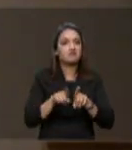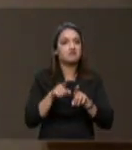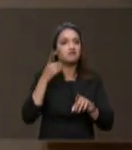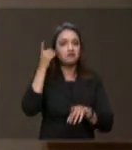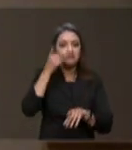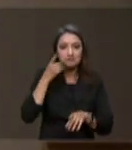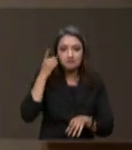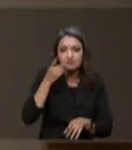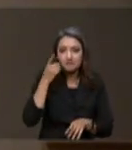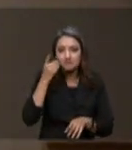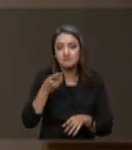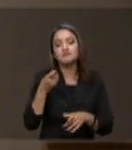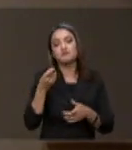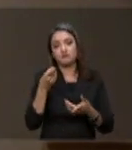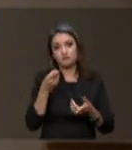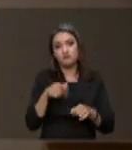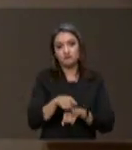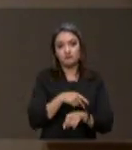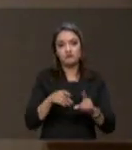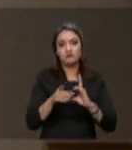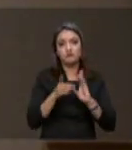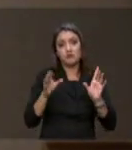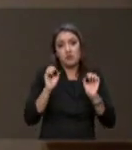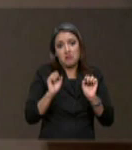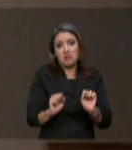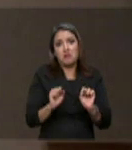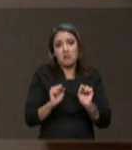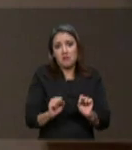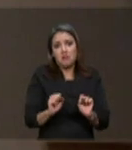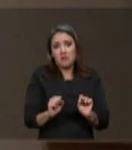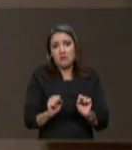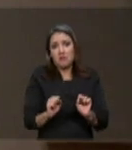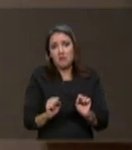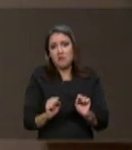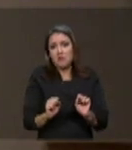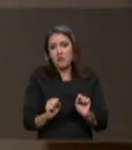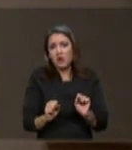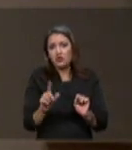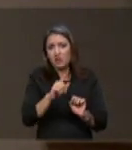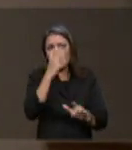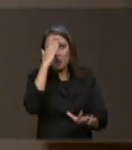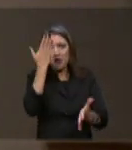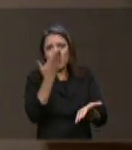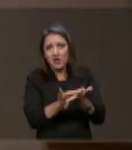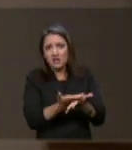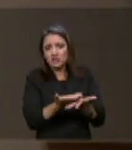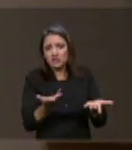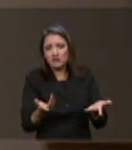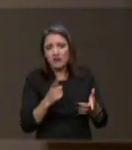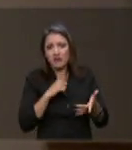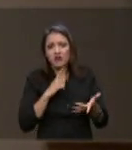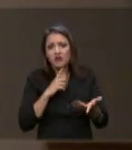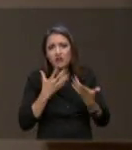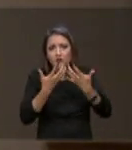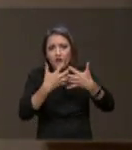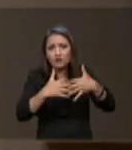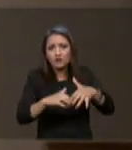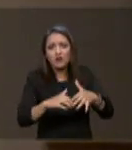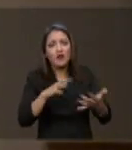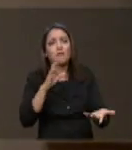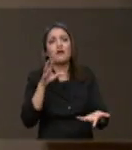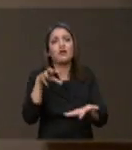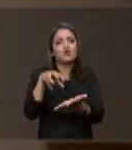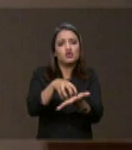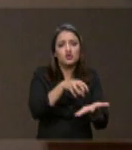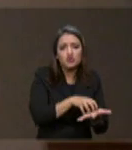parlamentar em um estado democrático de direito questionar o funcionamento e até mesmo a existência de determinado